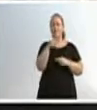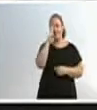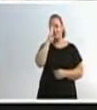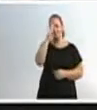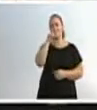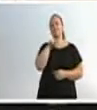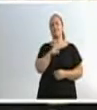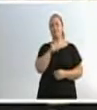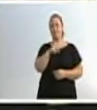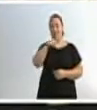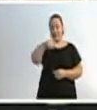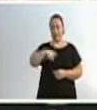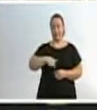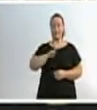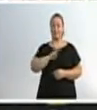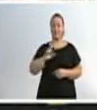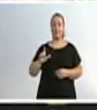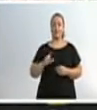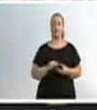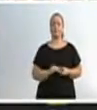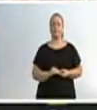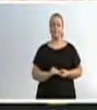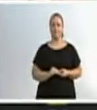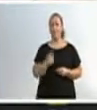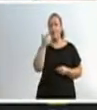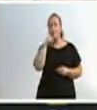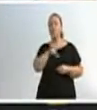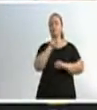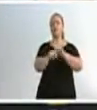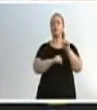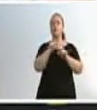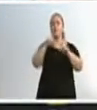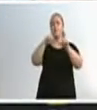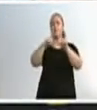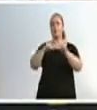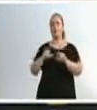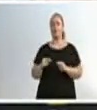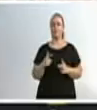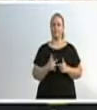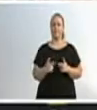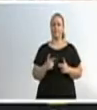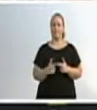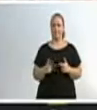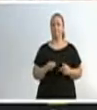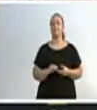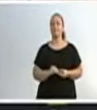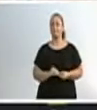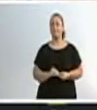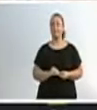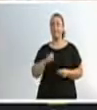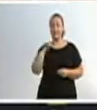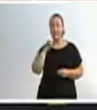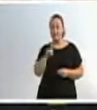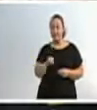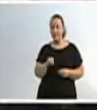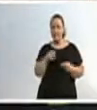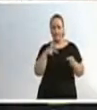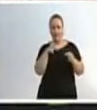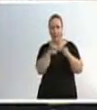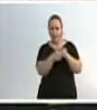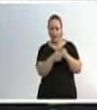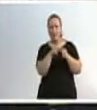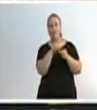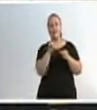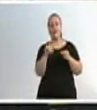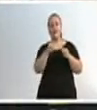nesse sentido em Blumenau para tentar, de uma vez por todas, sanar esse problema. Castrando um animal, com certeza, não vai ter condições de estar procriando e estar botando mais animais